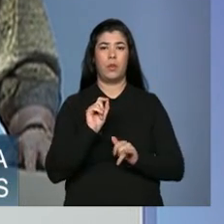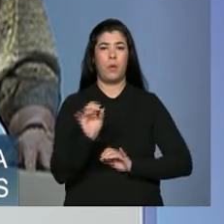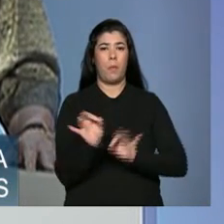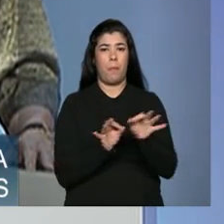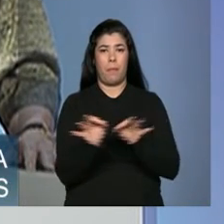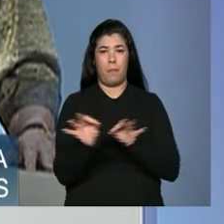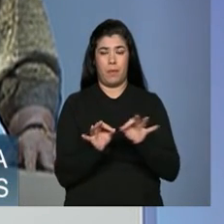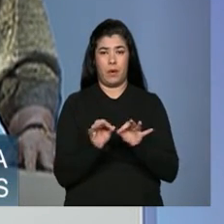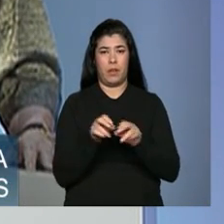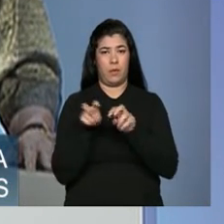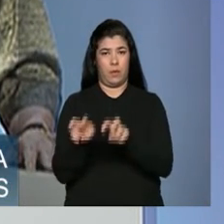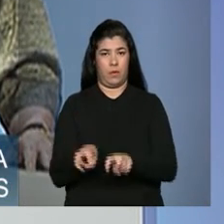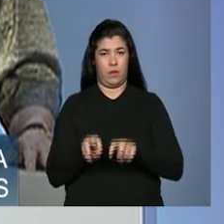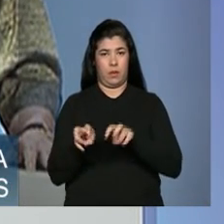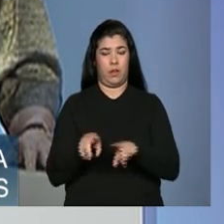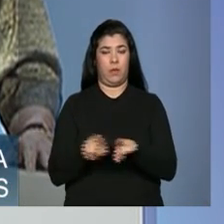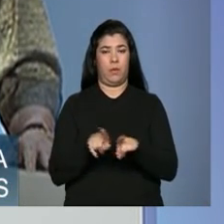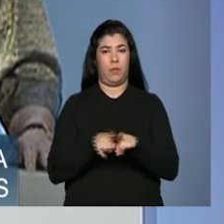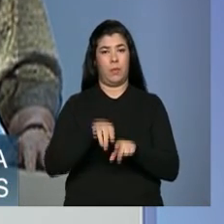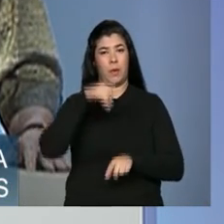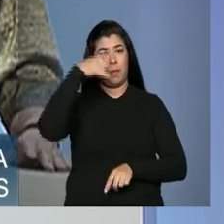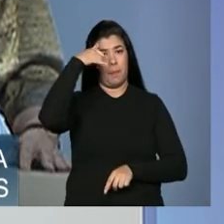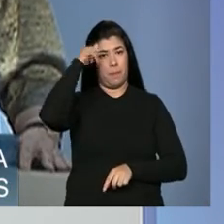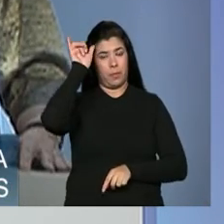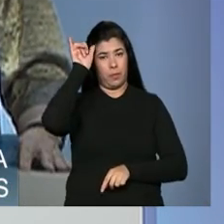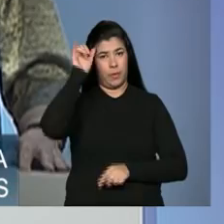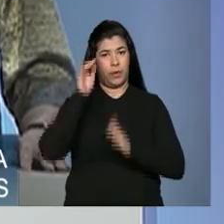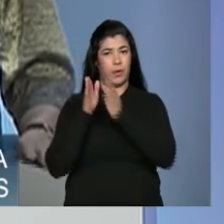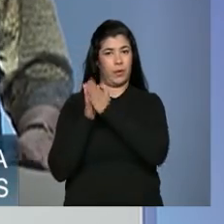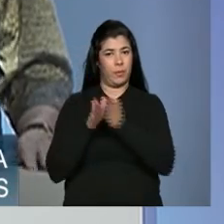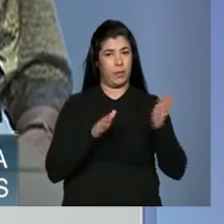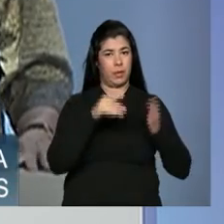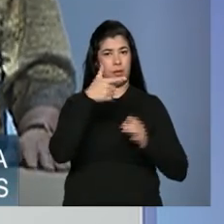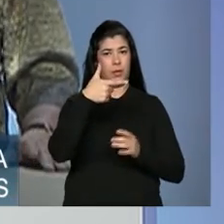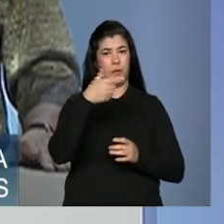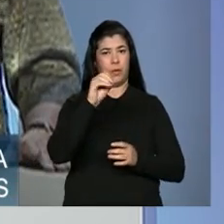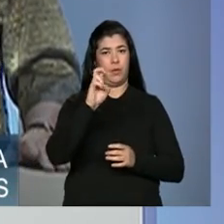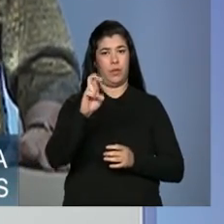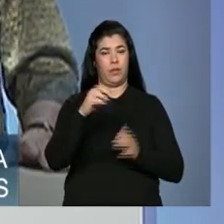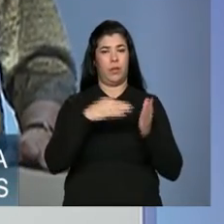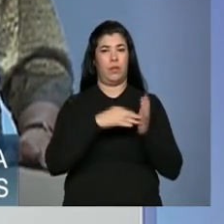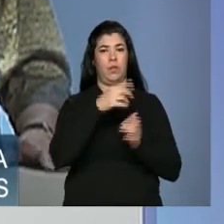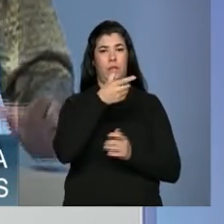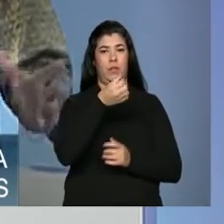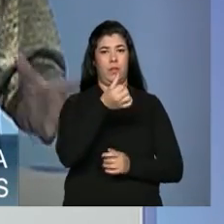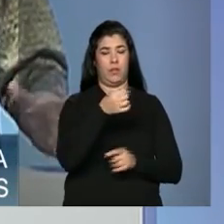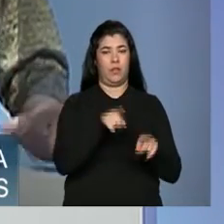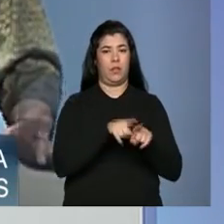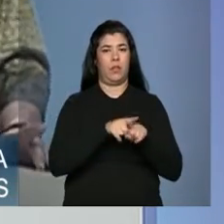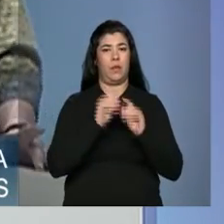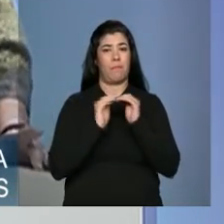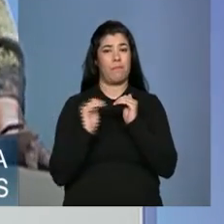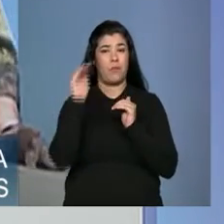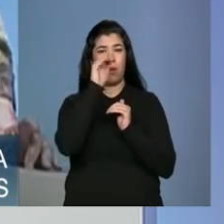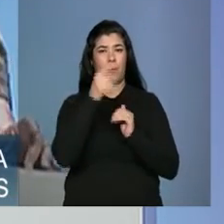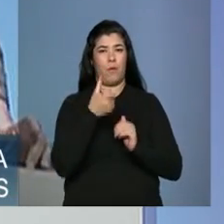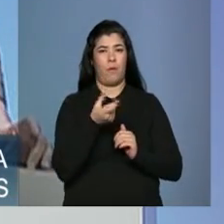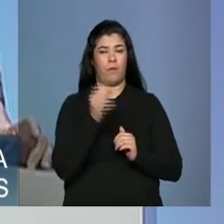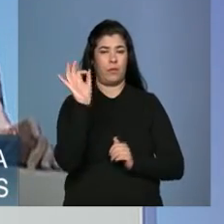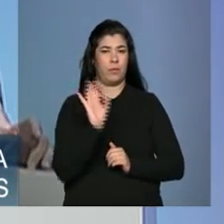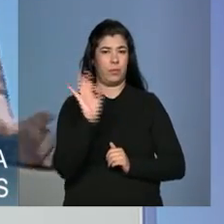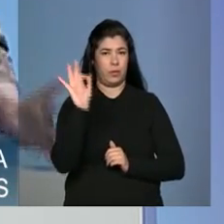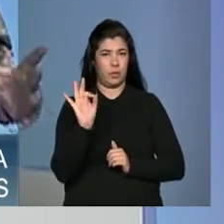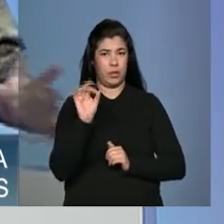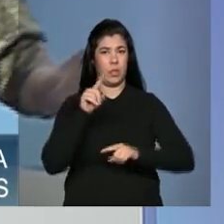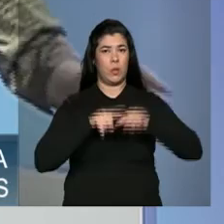Plano Agrícola e Pecuário 2015-16, também aumentando em 20% os